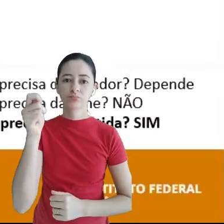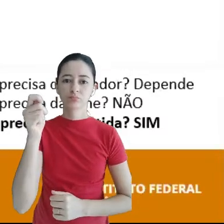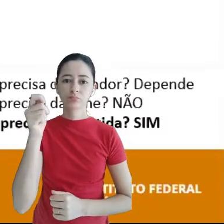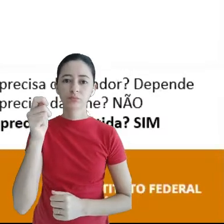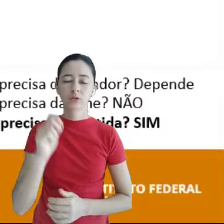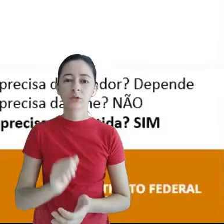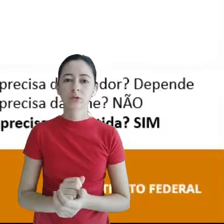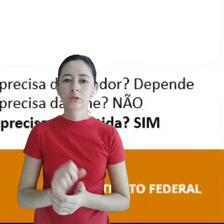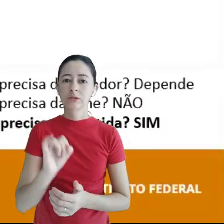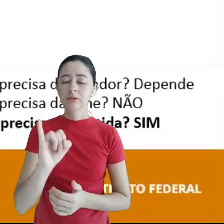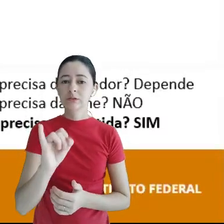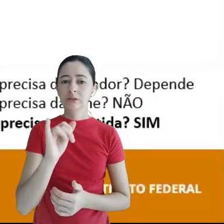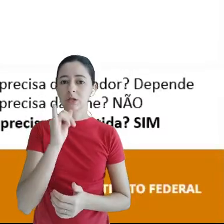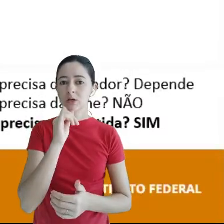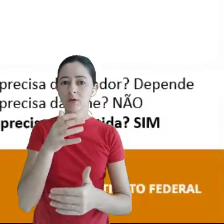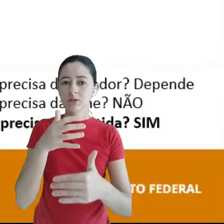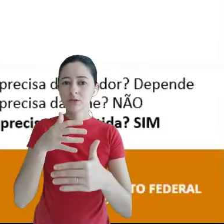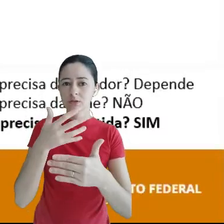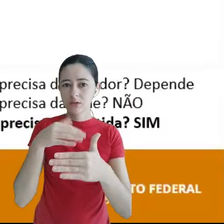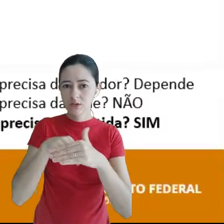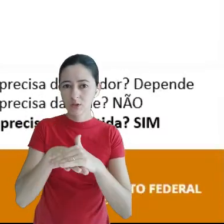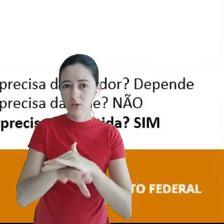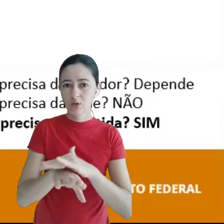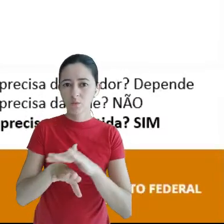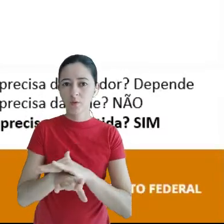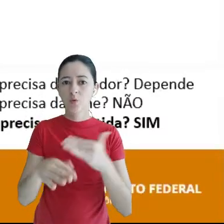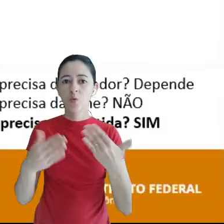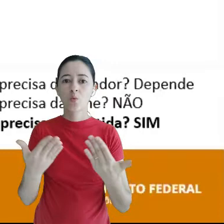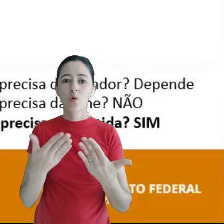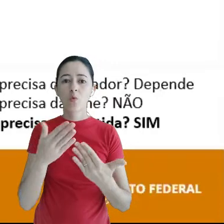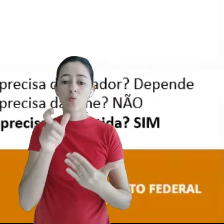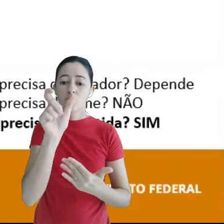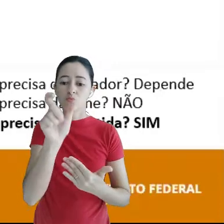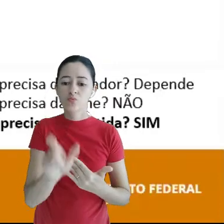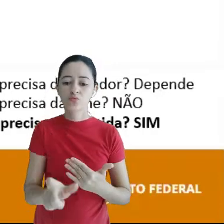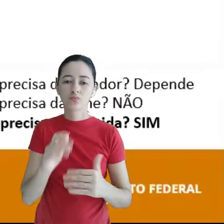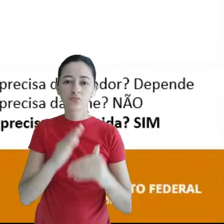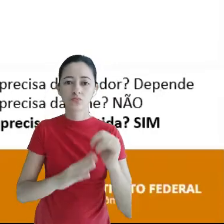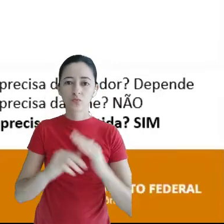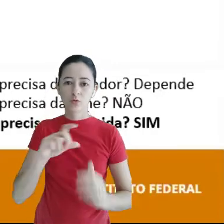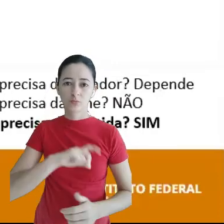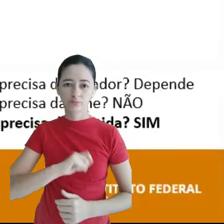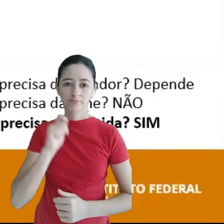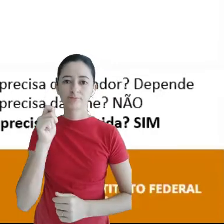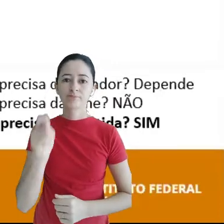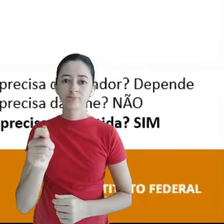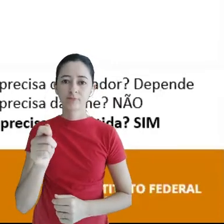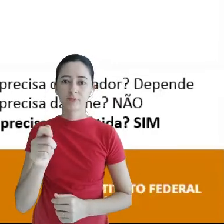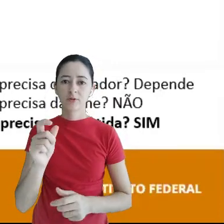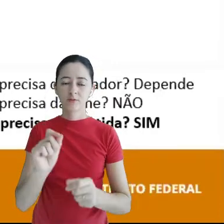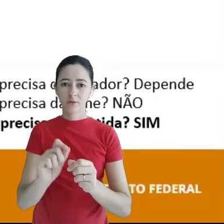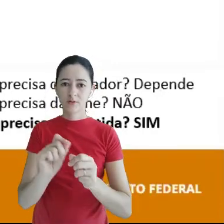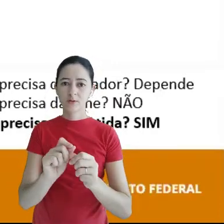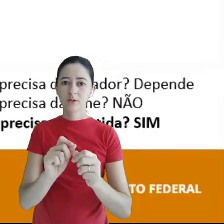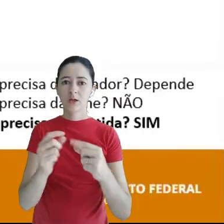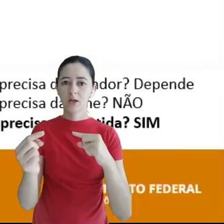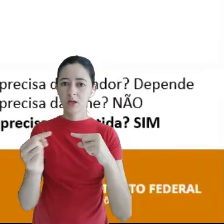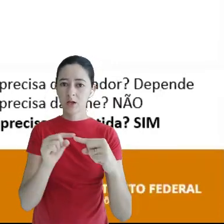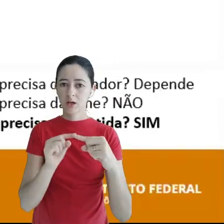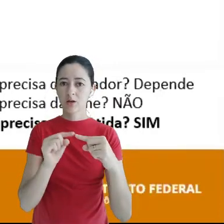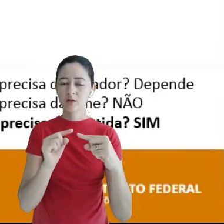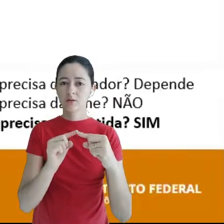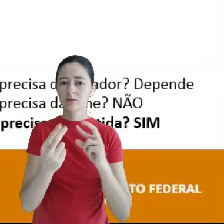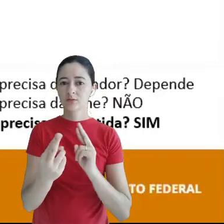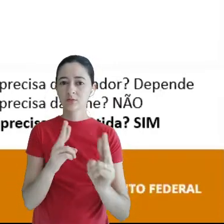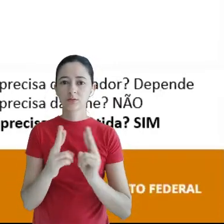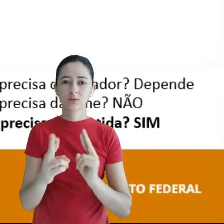Se ele fosse armazenar, por exemplo, qual jogador receberia qual cartão? Então, sim. Aí você relacionaria resultado a